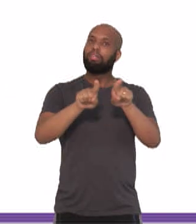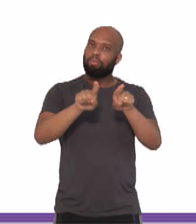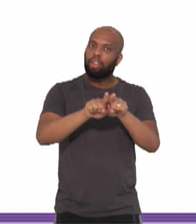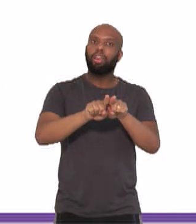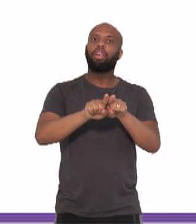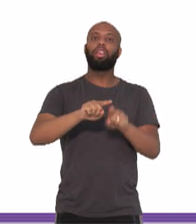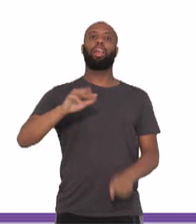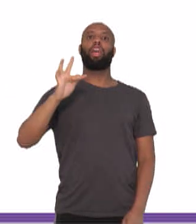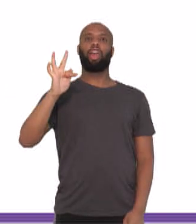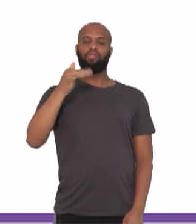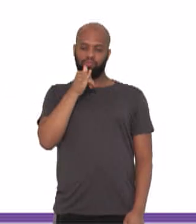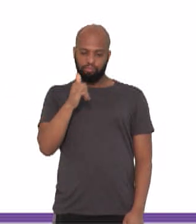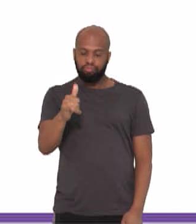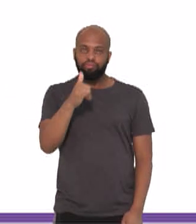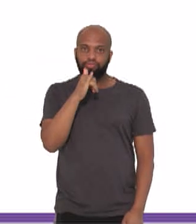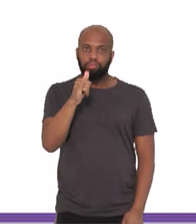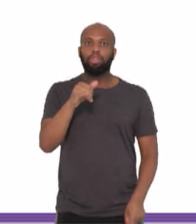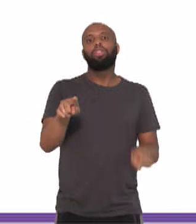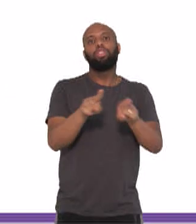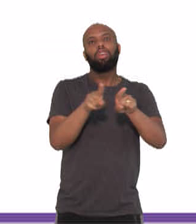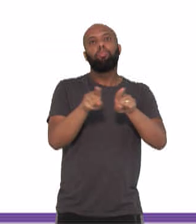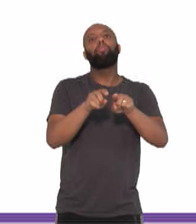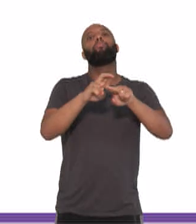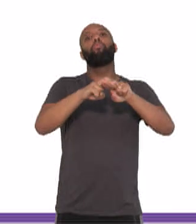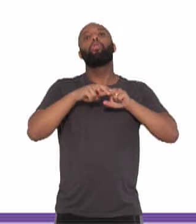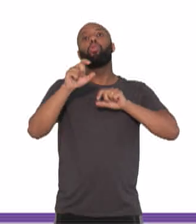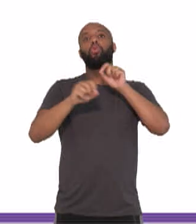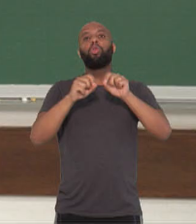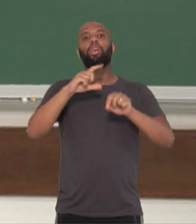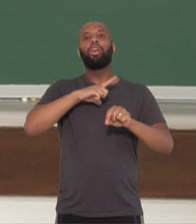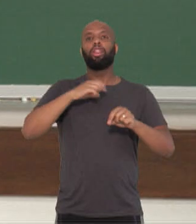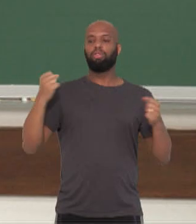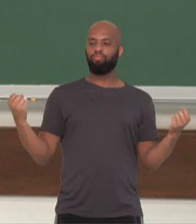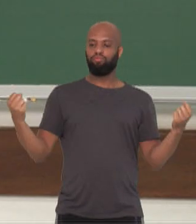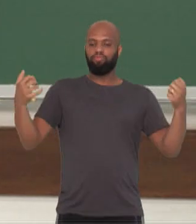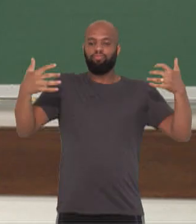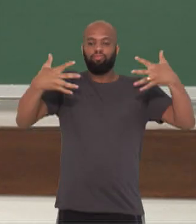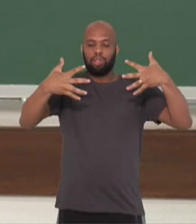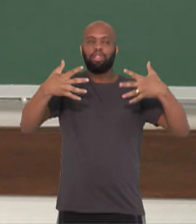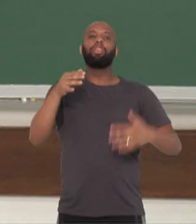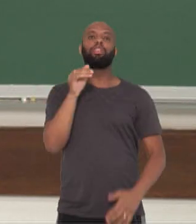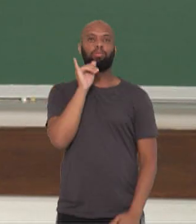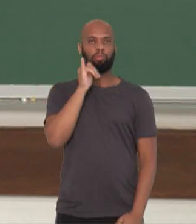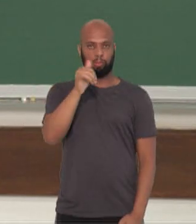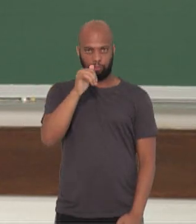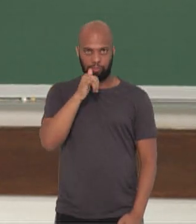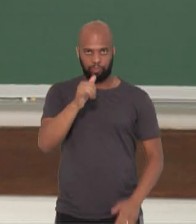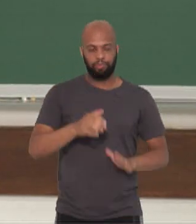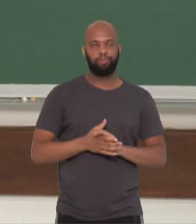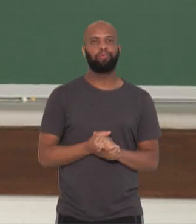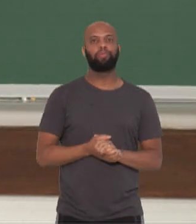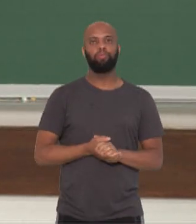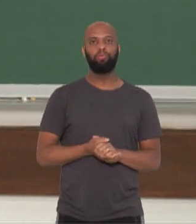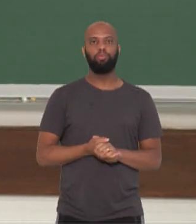força elétrica é dada através de um campo elétrico. Seria essa a analogia.